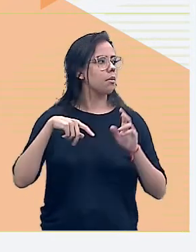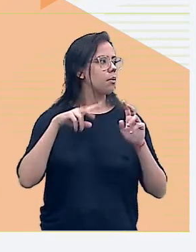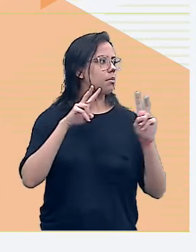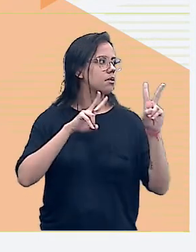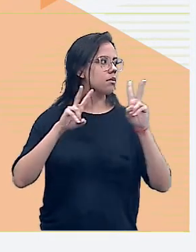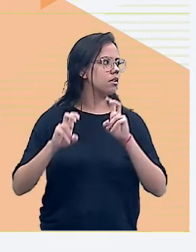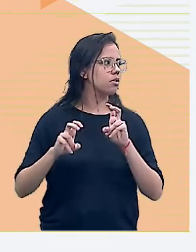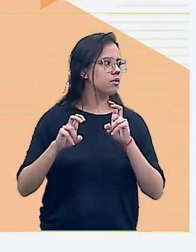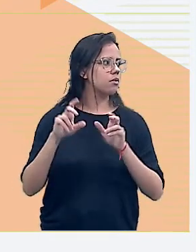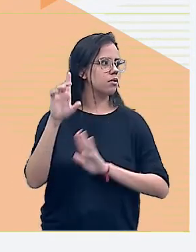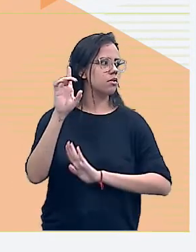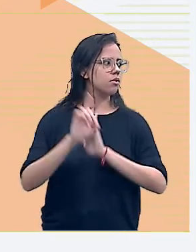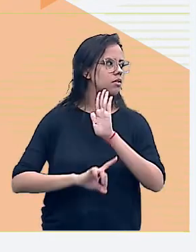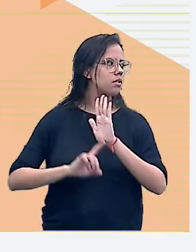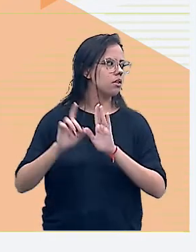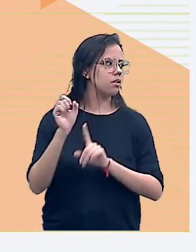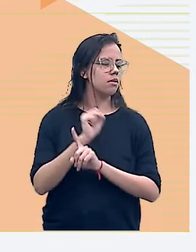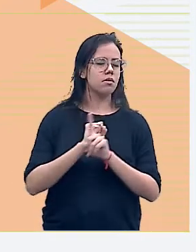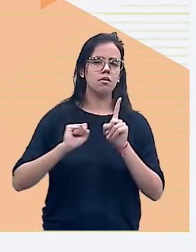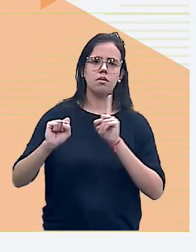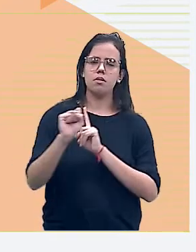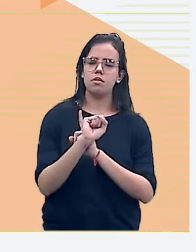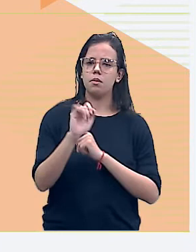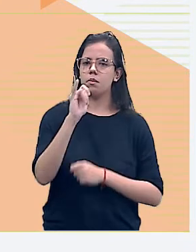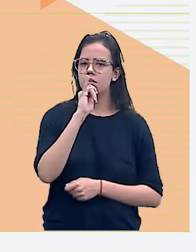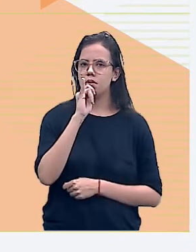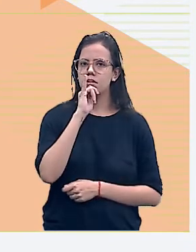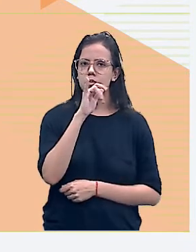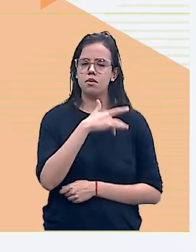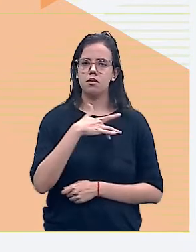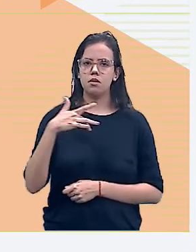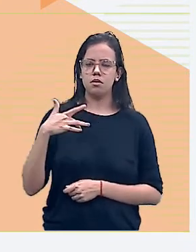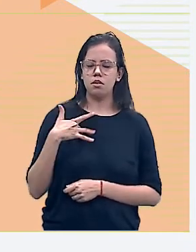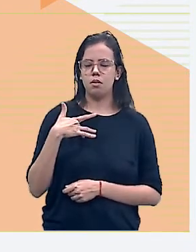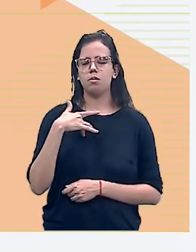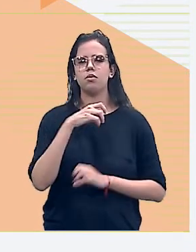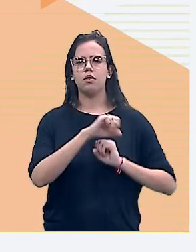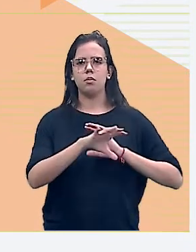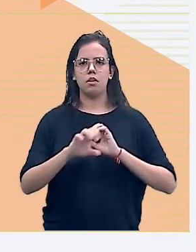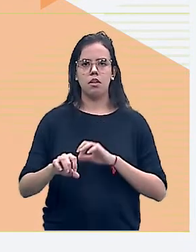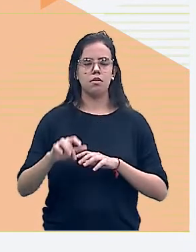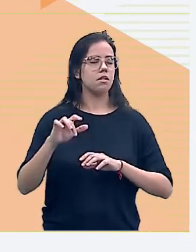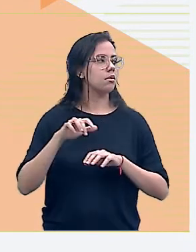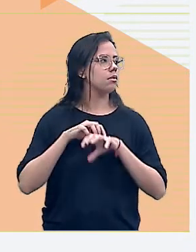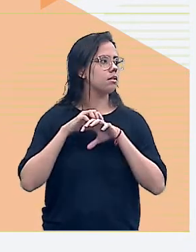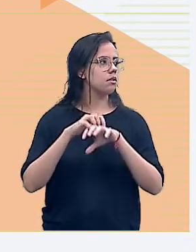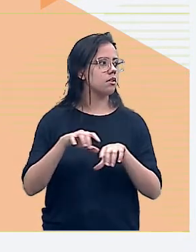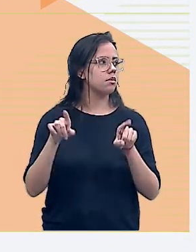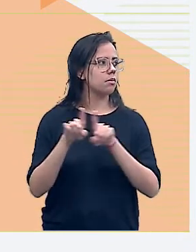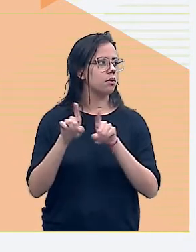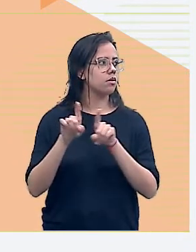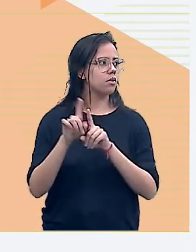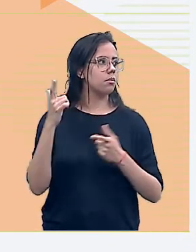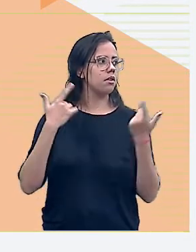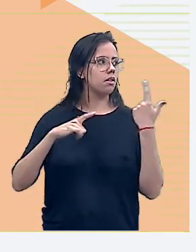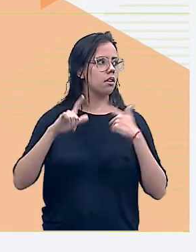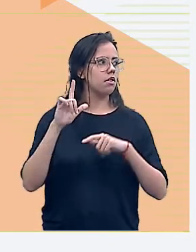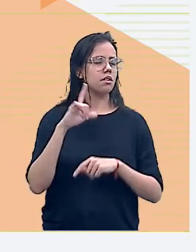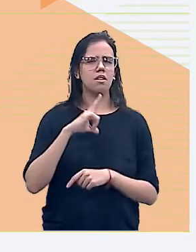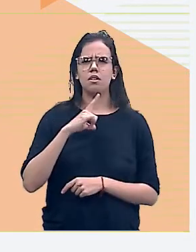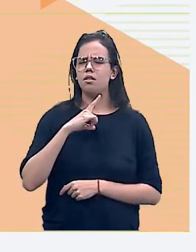a educação saúde economia educação saúde transporte lazer aí você vem com esse outro inglês